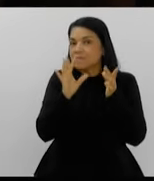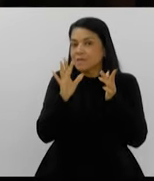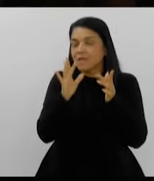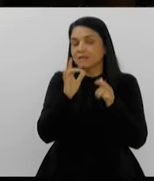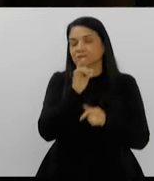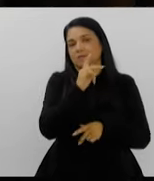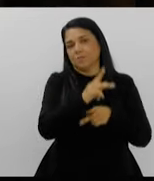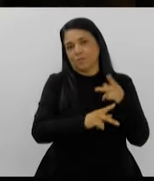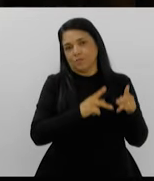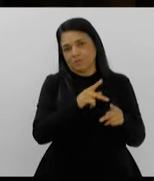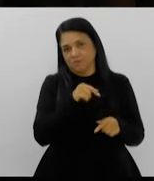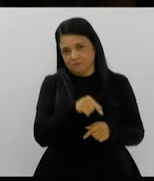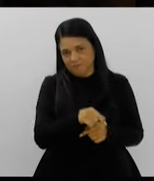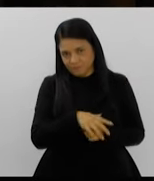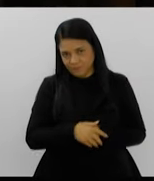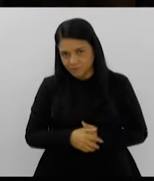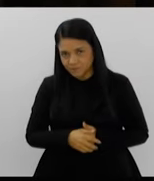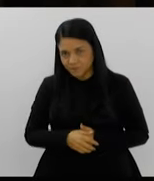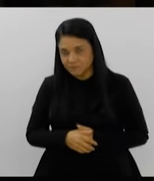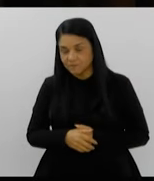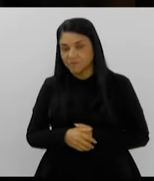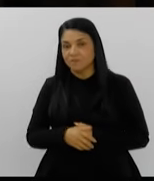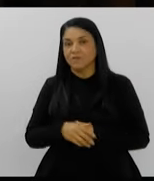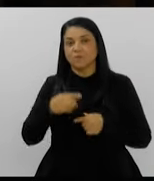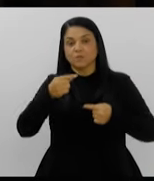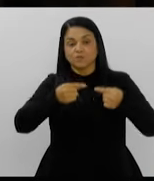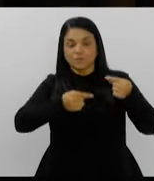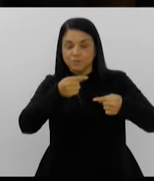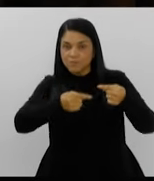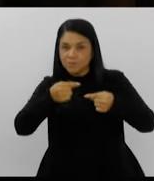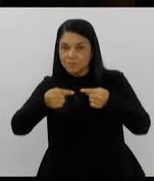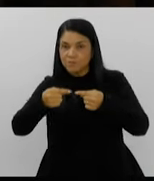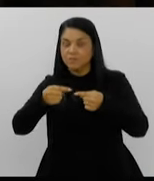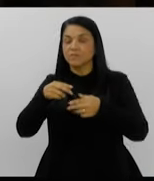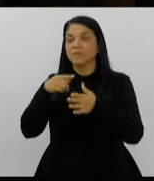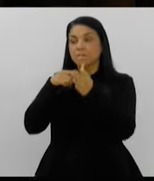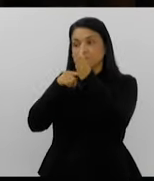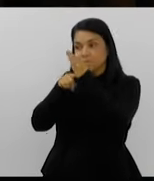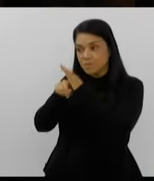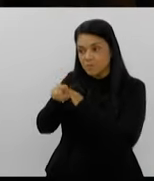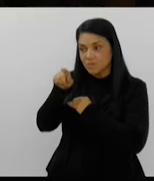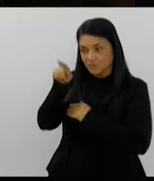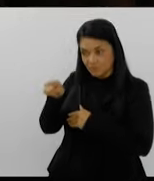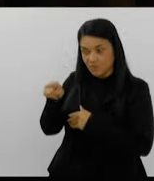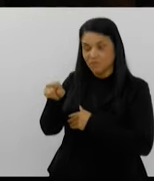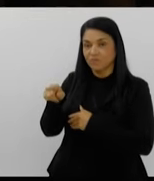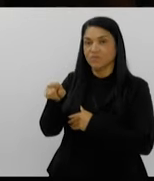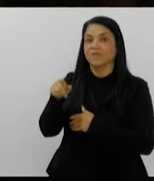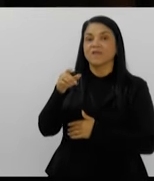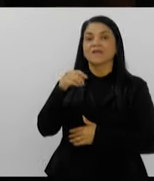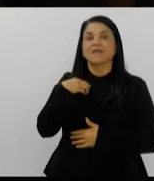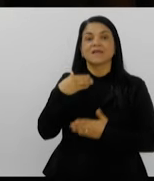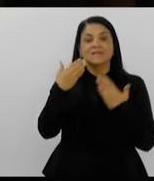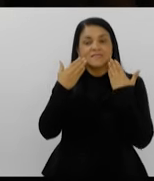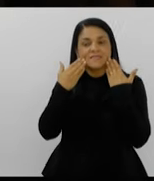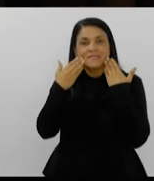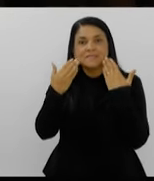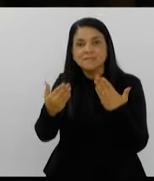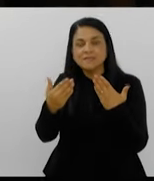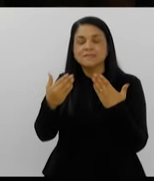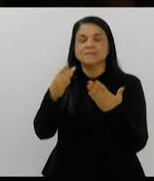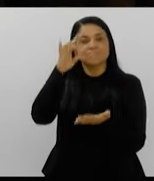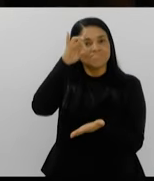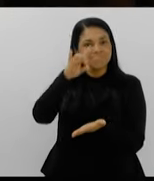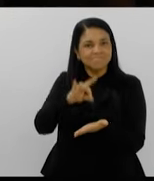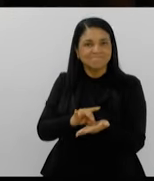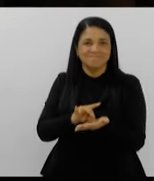indivíduo. Portanto, quando eu digo no debate, repito, Eduardo Paes, saia do armário, era para ele revelar a